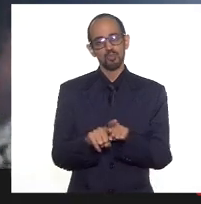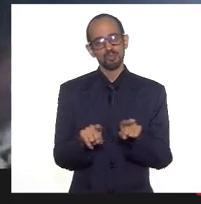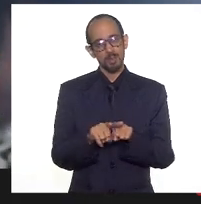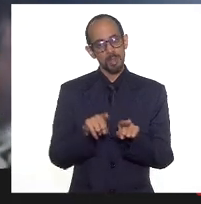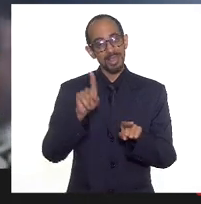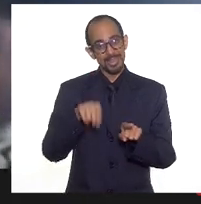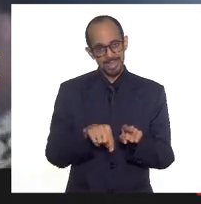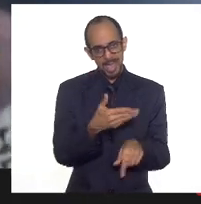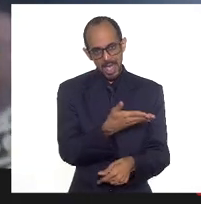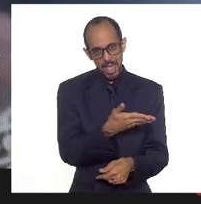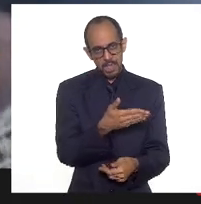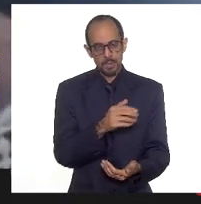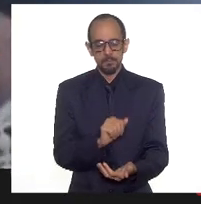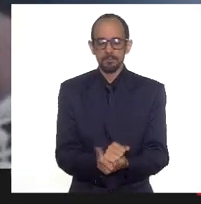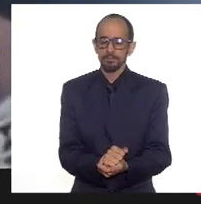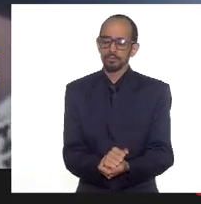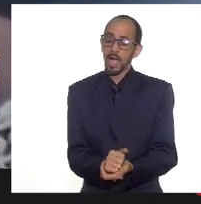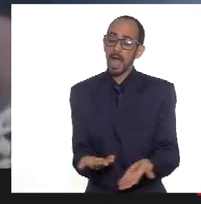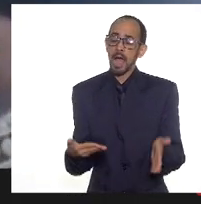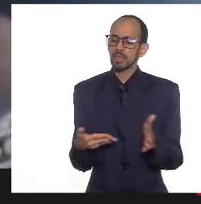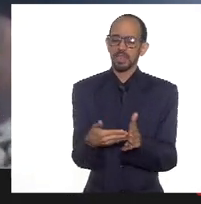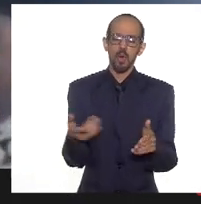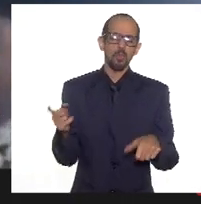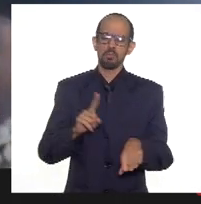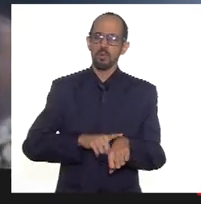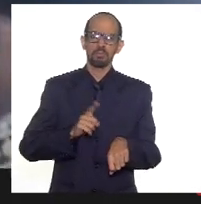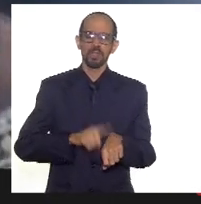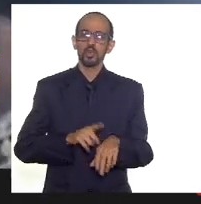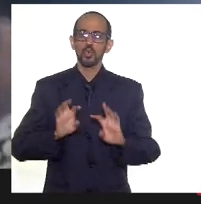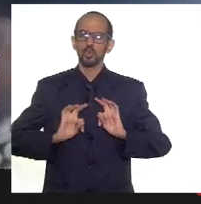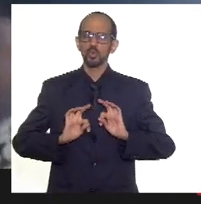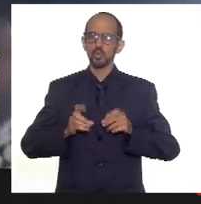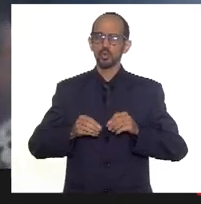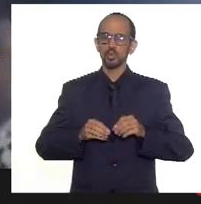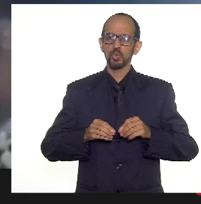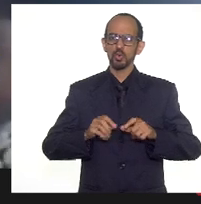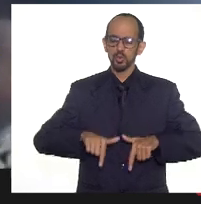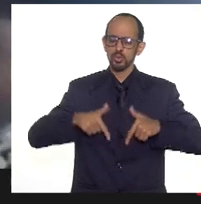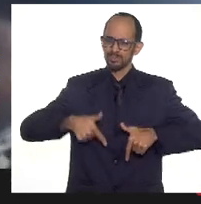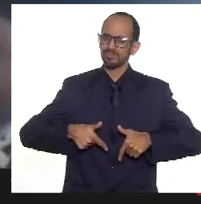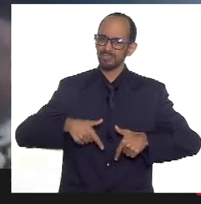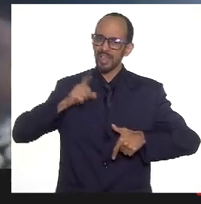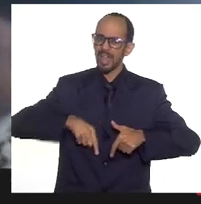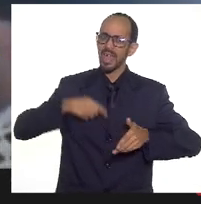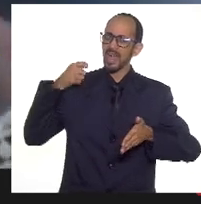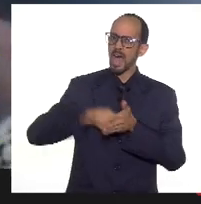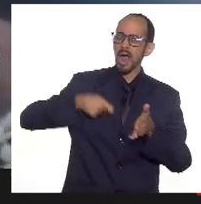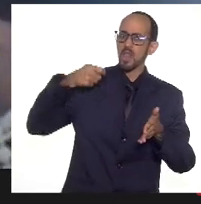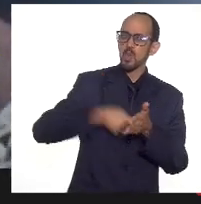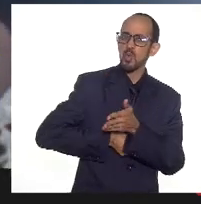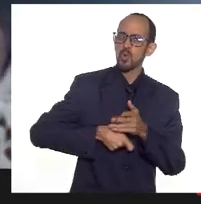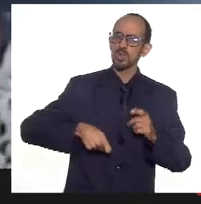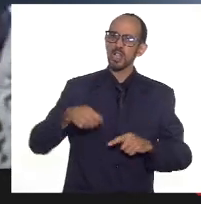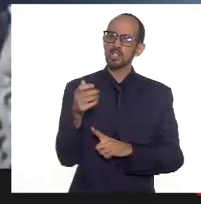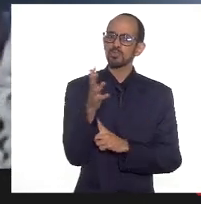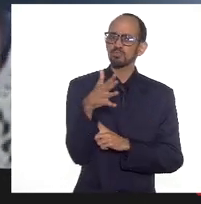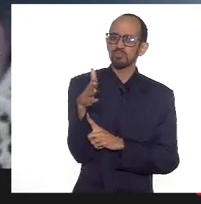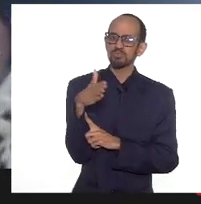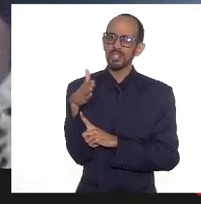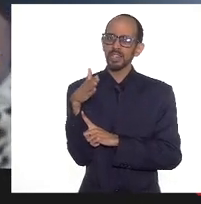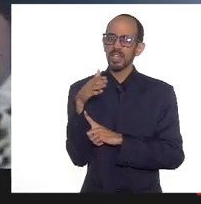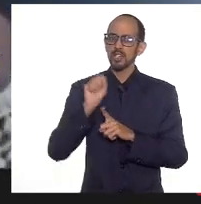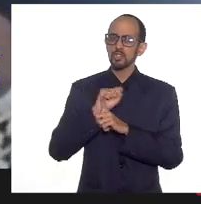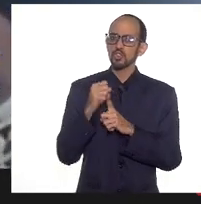que, até o momento, tudo que os afros religiosos conquistaram foi fruto da luta dos movimentos sociais. Nada veio de graça,